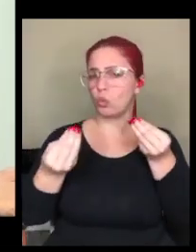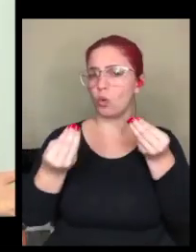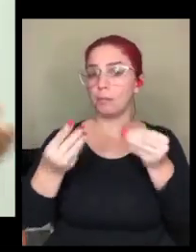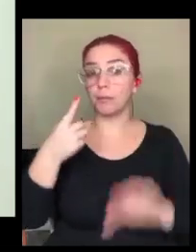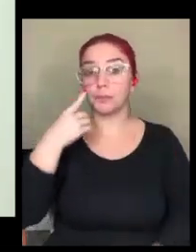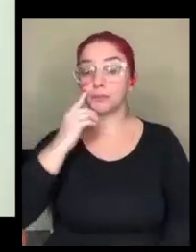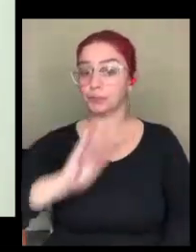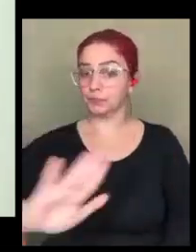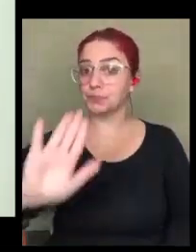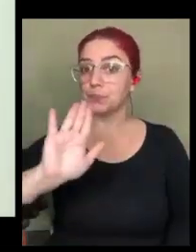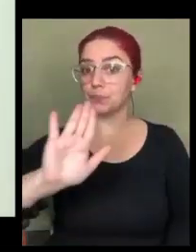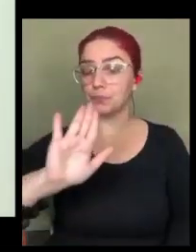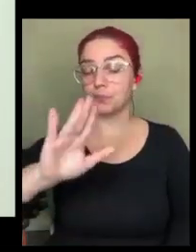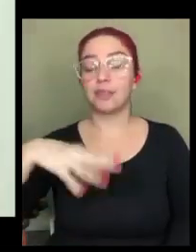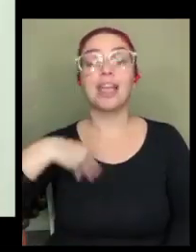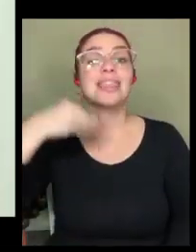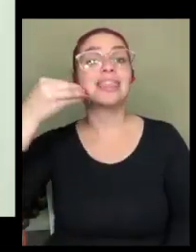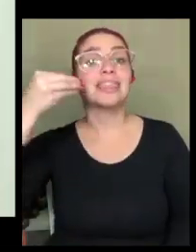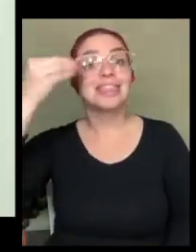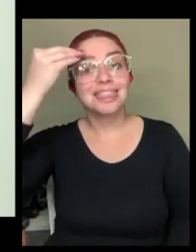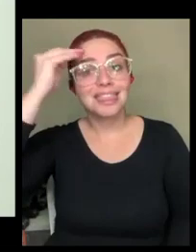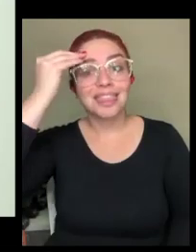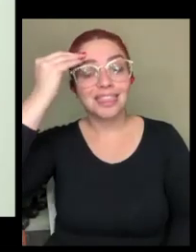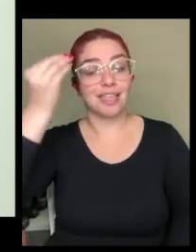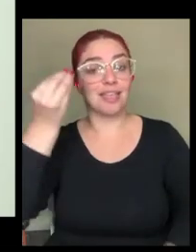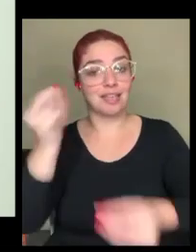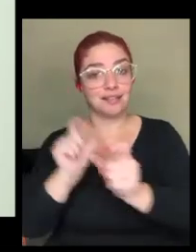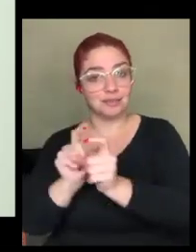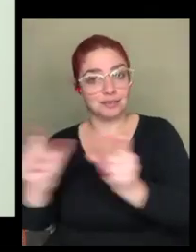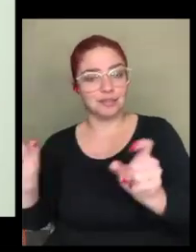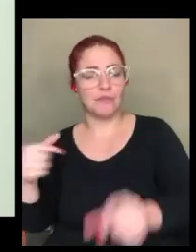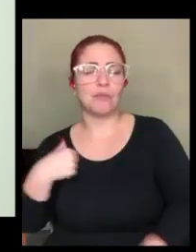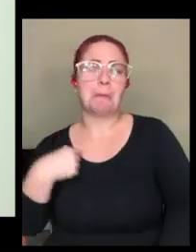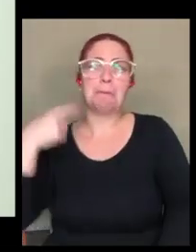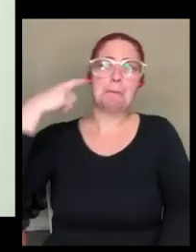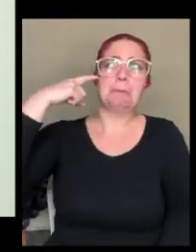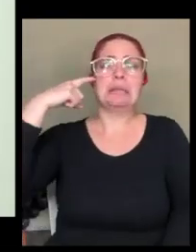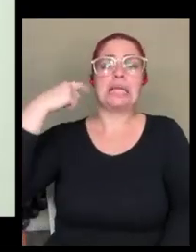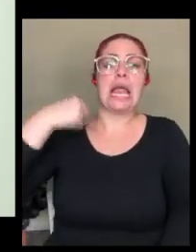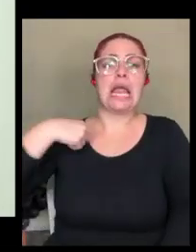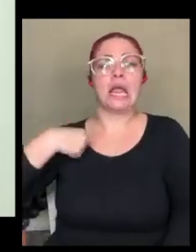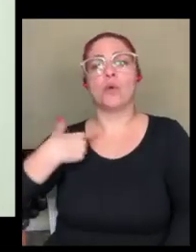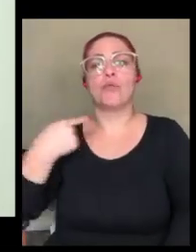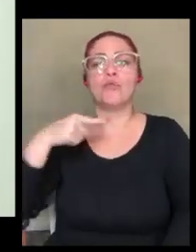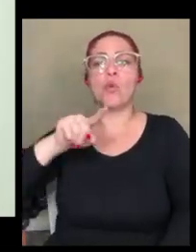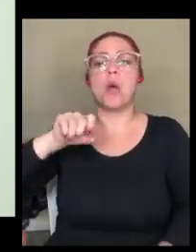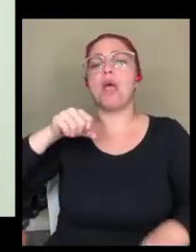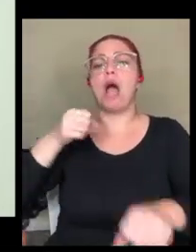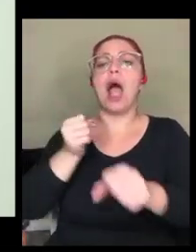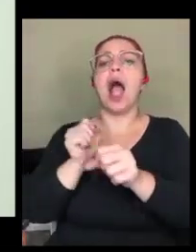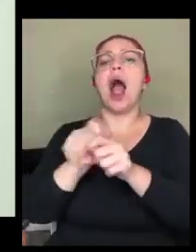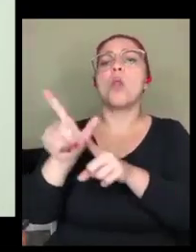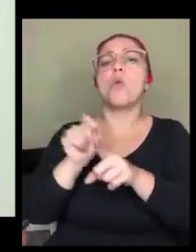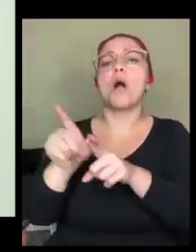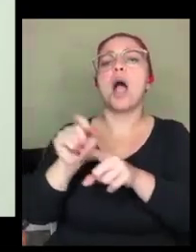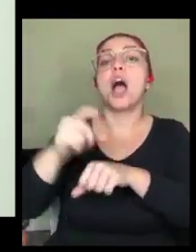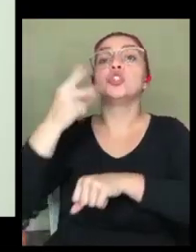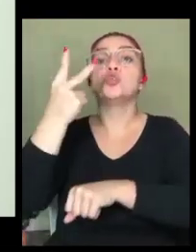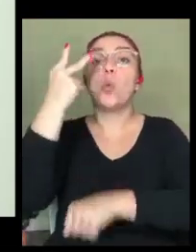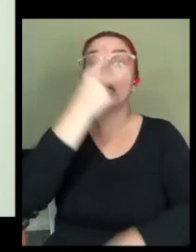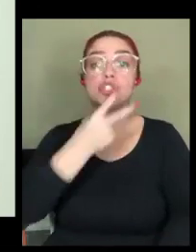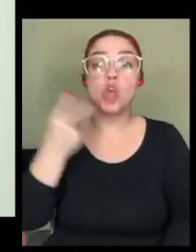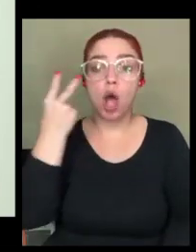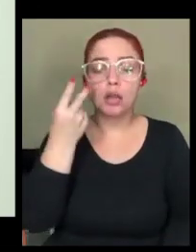generalizada? Vamos fazer o seguinte, para você entender a expressão. Vamos fazer de conta que eu fui lá no parque e aluguei a bicicleta por 2